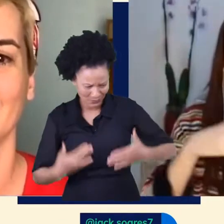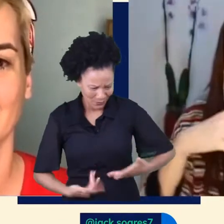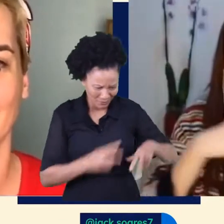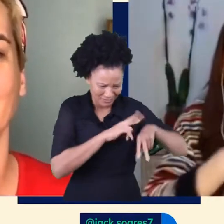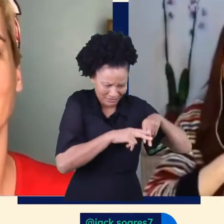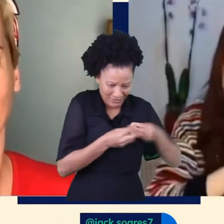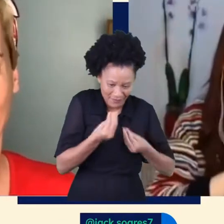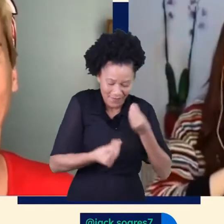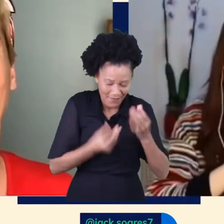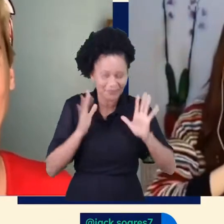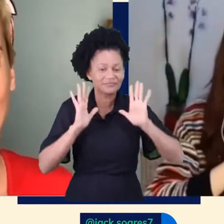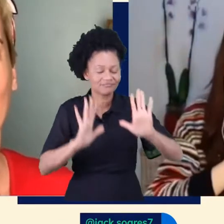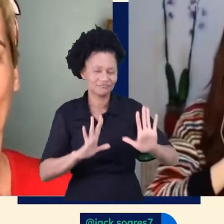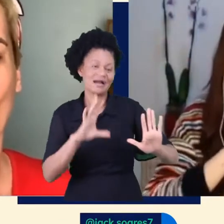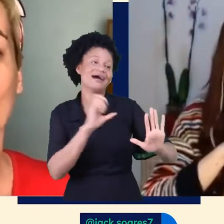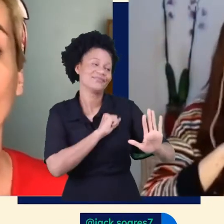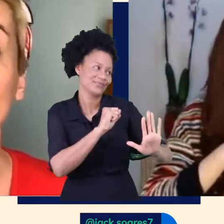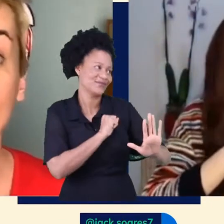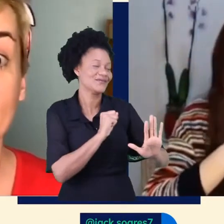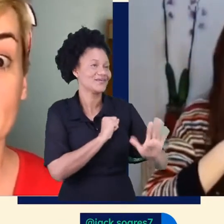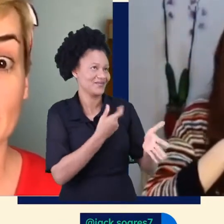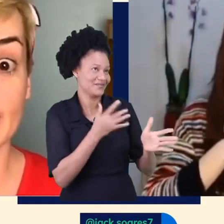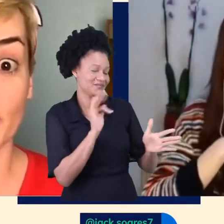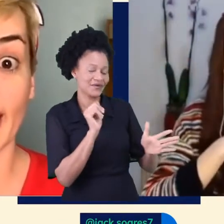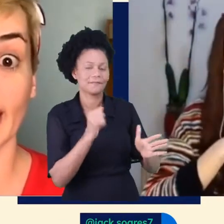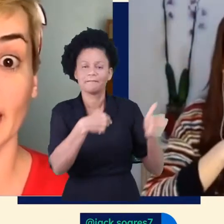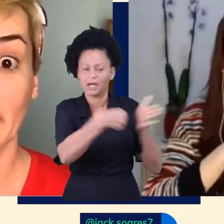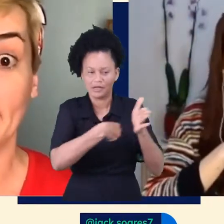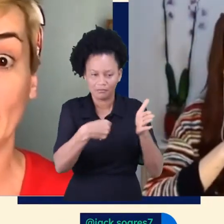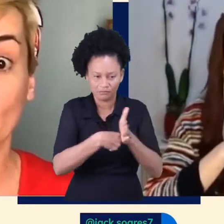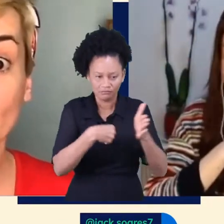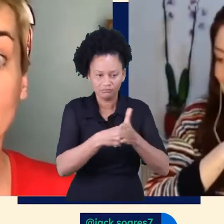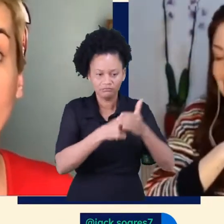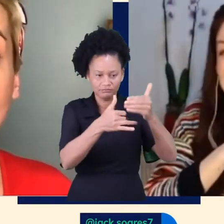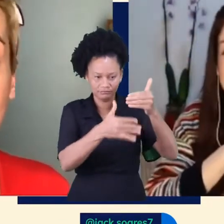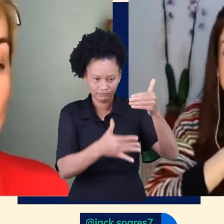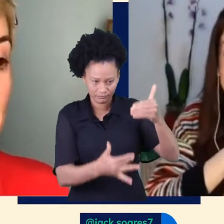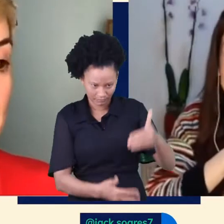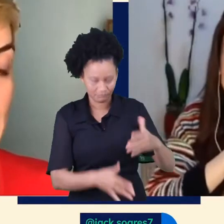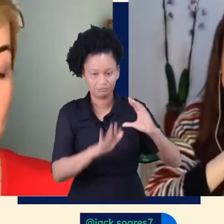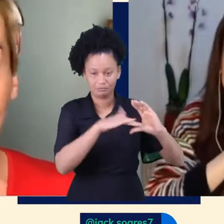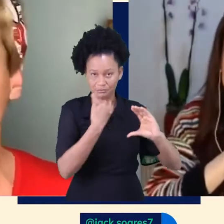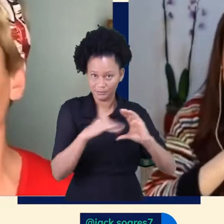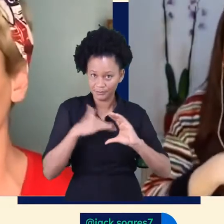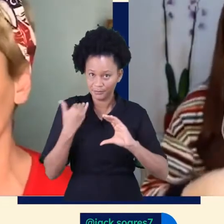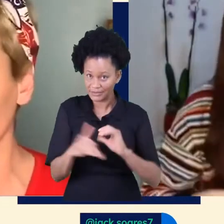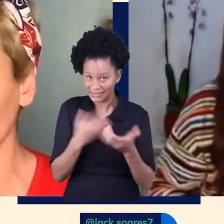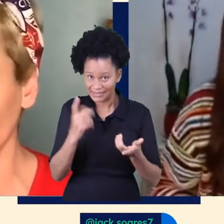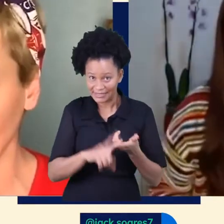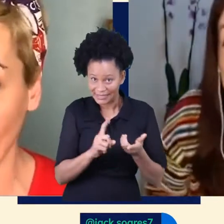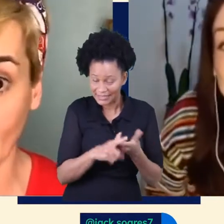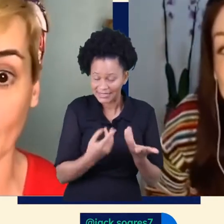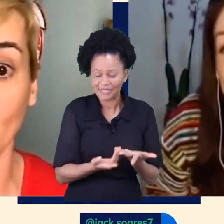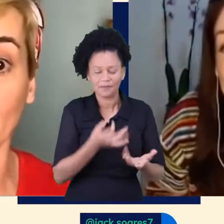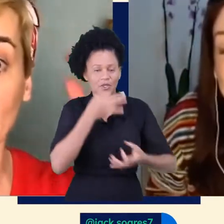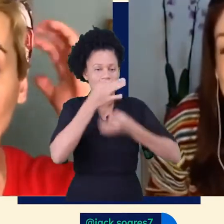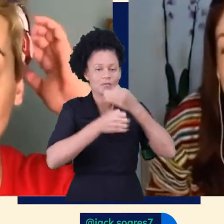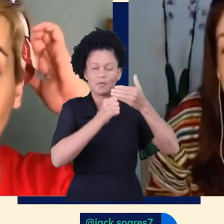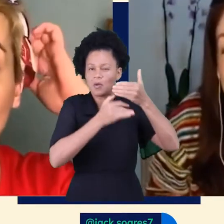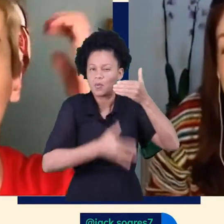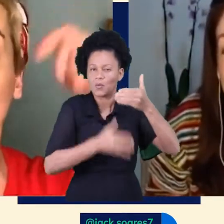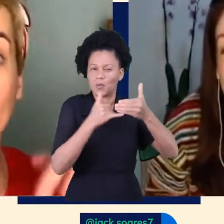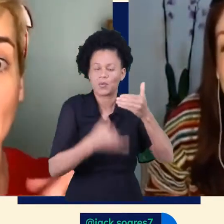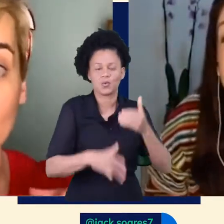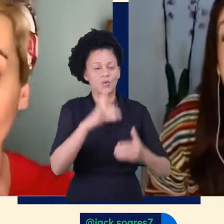revisão e vai respondendo mais essas perguntas, tá? Ótimo. Mas, Fafá, adorei aí. Perguntas, me mandem, podem mandar, tem chegado pergunta por e-mail,